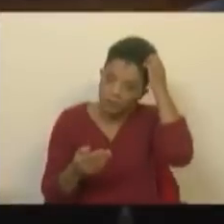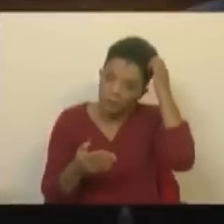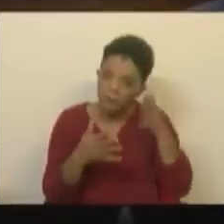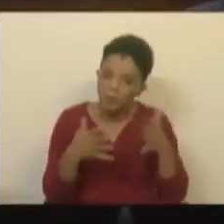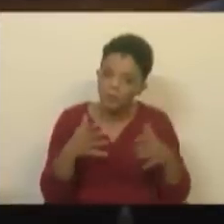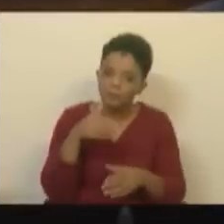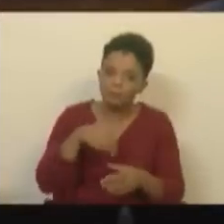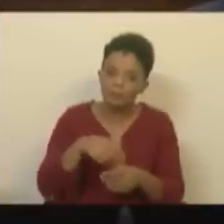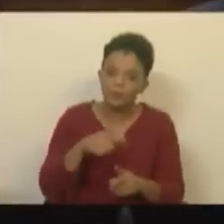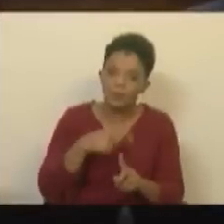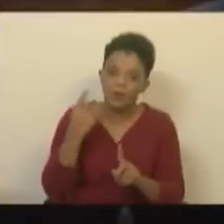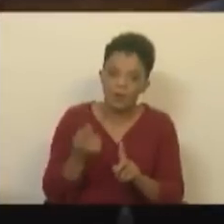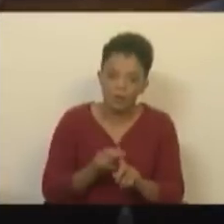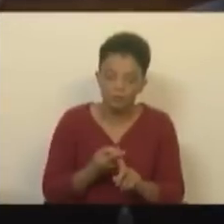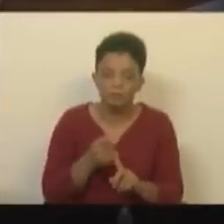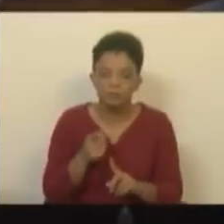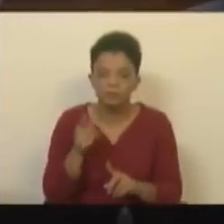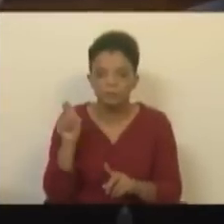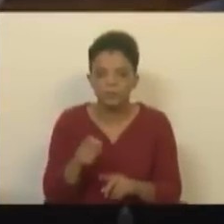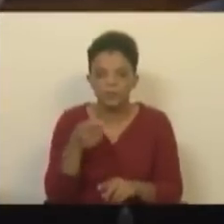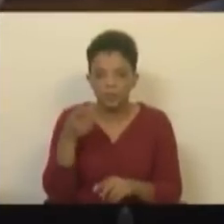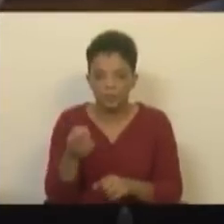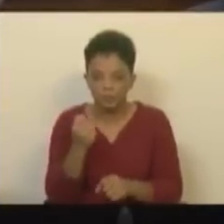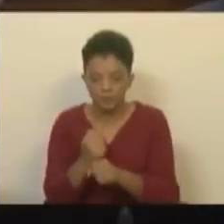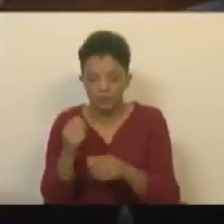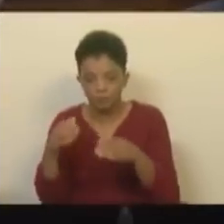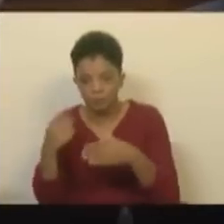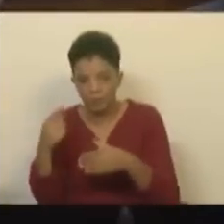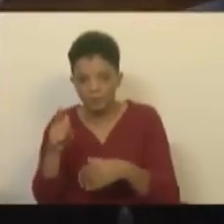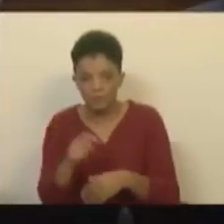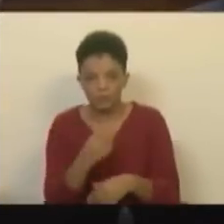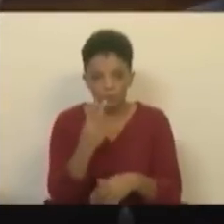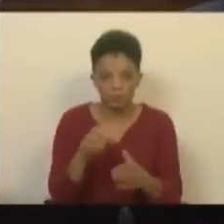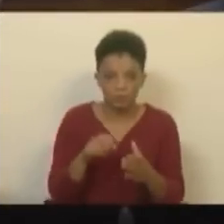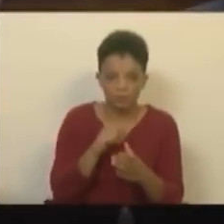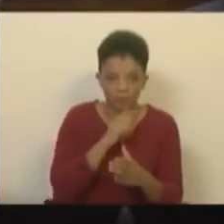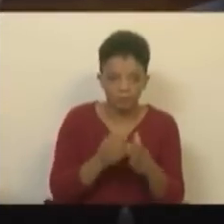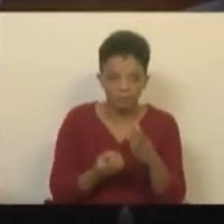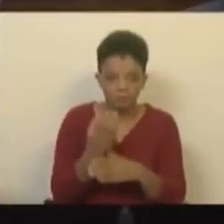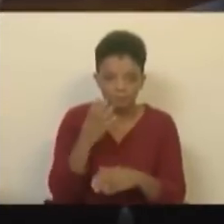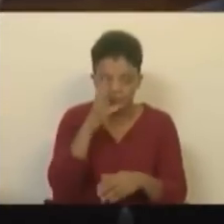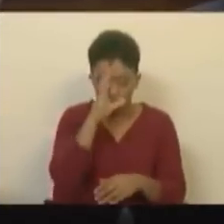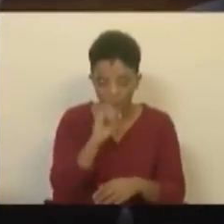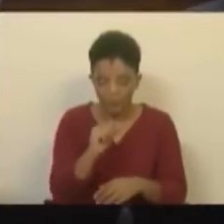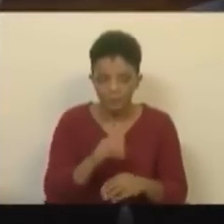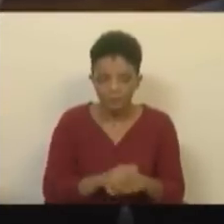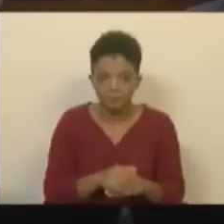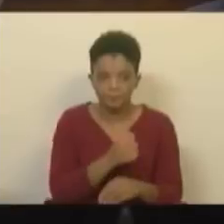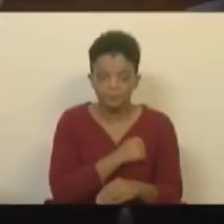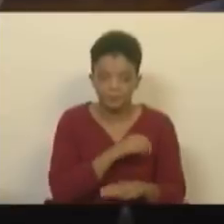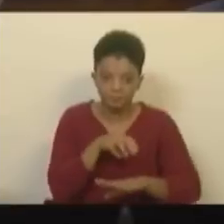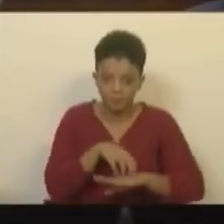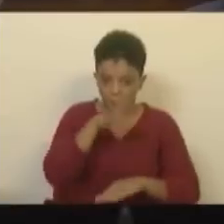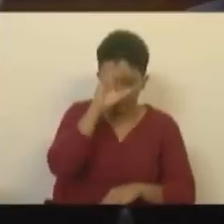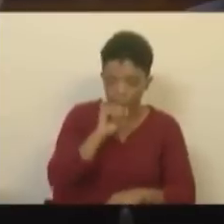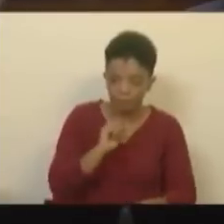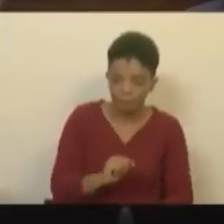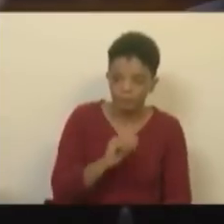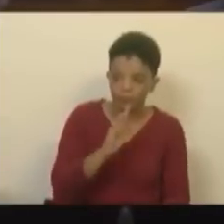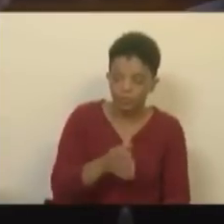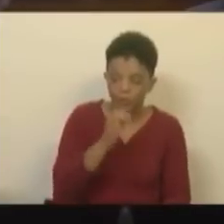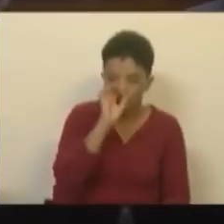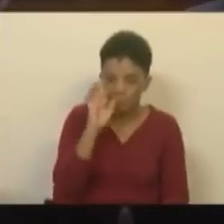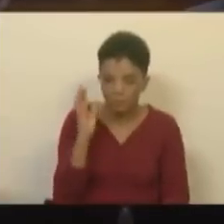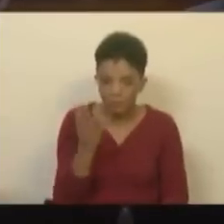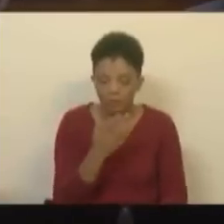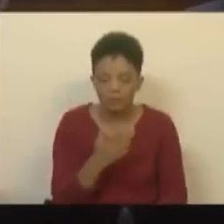melhoria absoluta há um ano e este executivo já leva nove meses o senhor teve dois meses para formar o governo a habitação no seu governo já esteve no